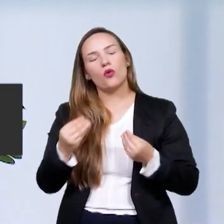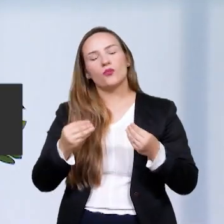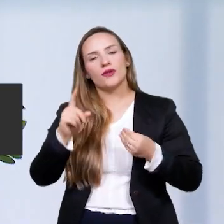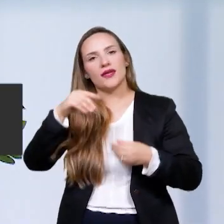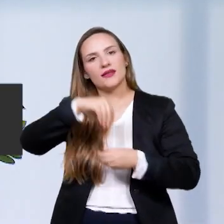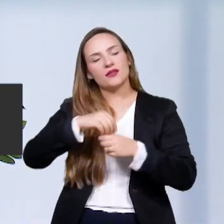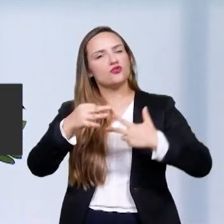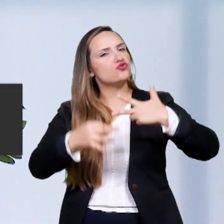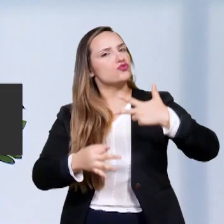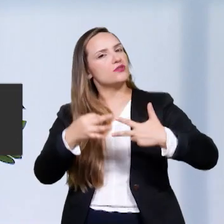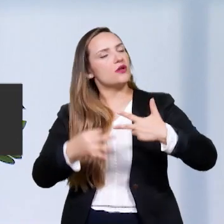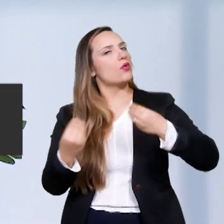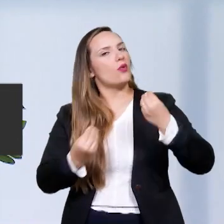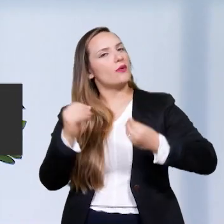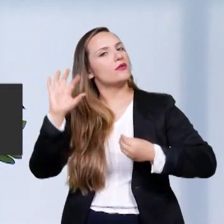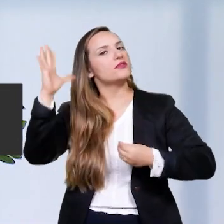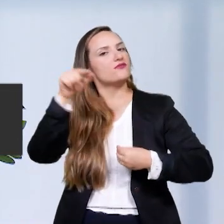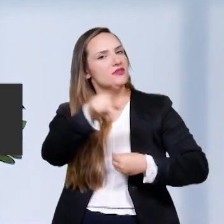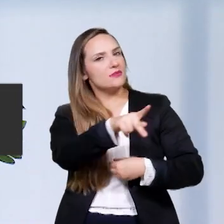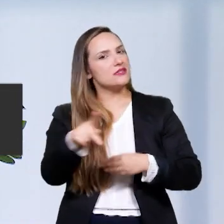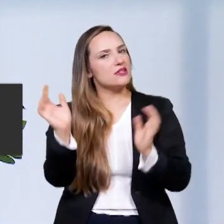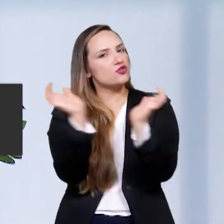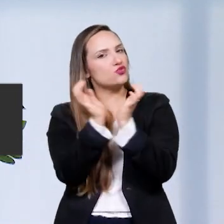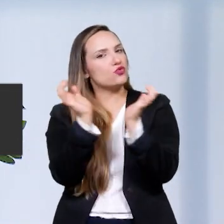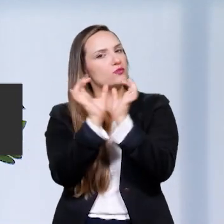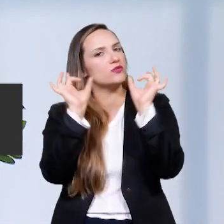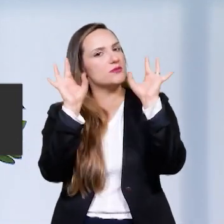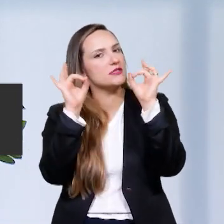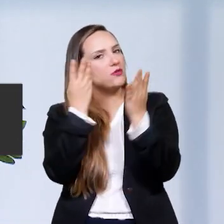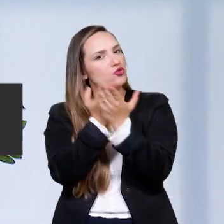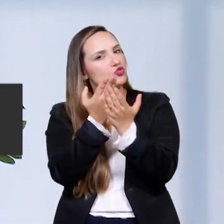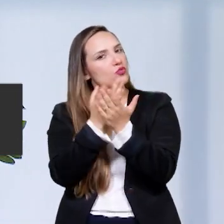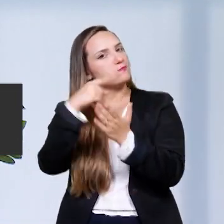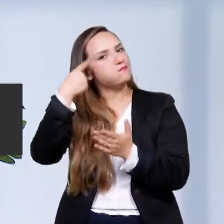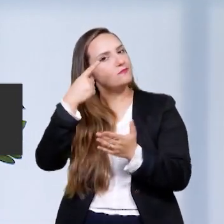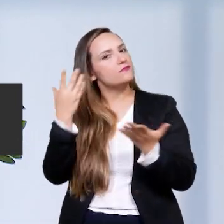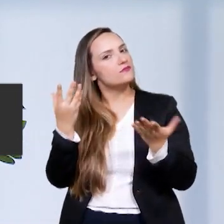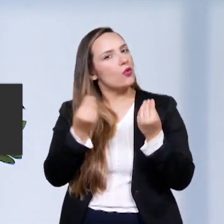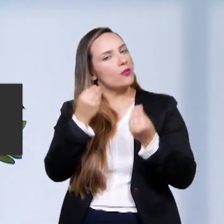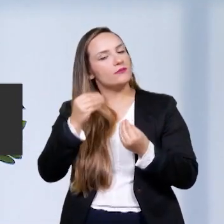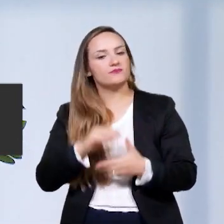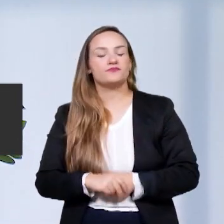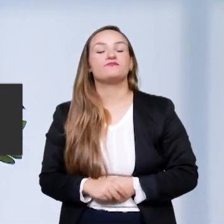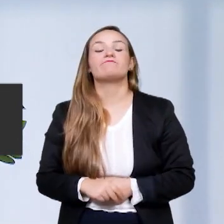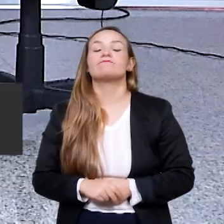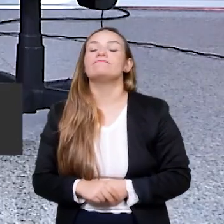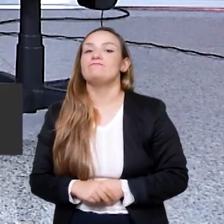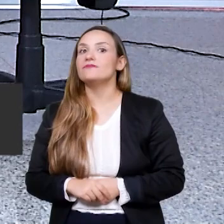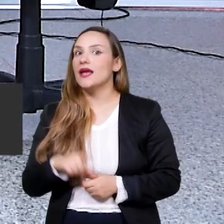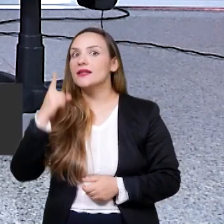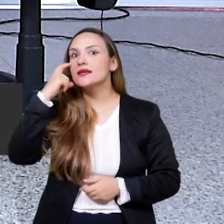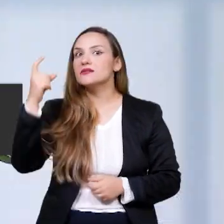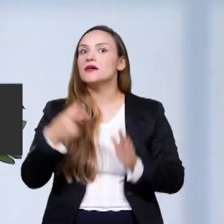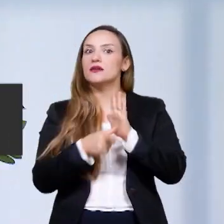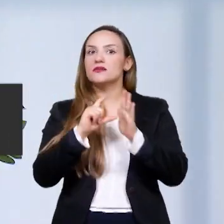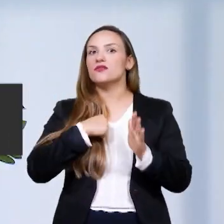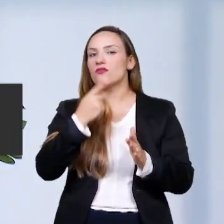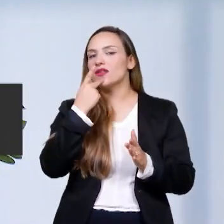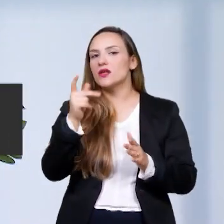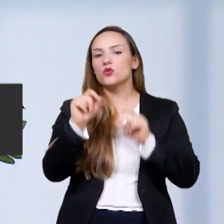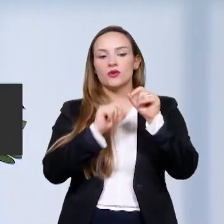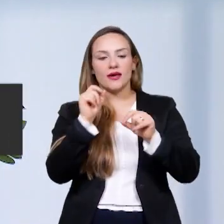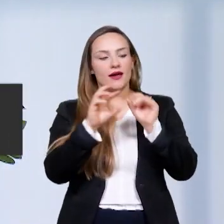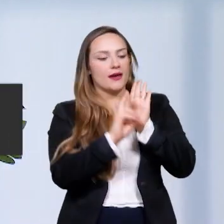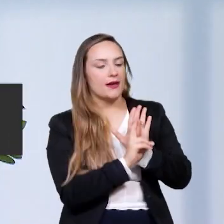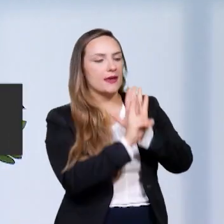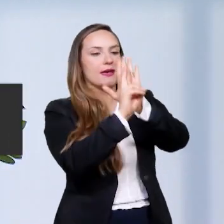especificamente nessa questão legal, isso que você falou da representatividade, quero pegar um gancho,